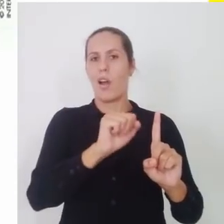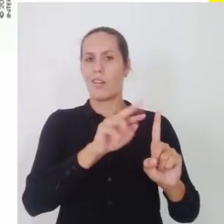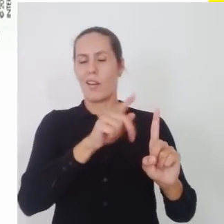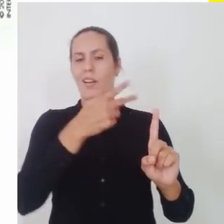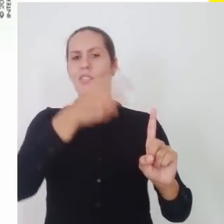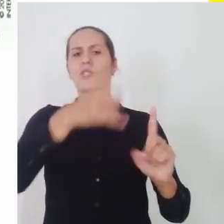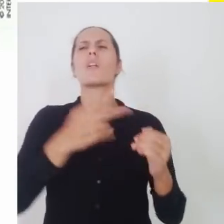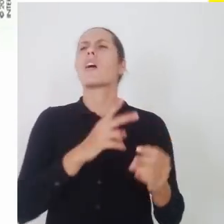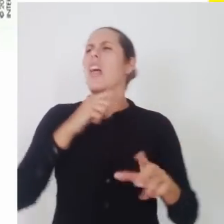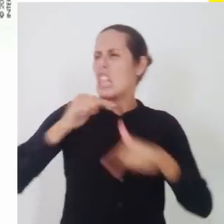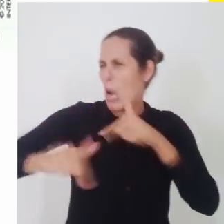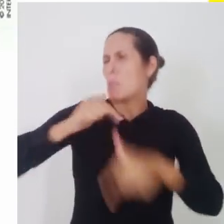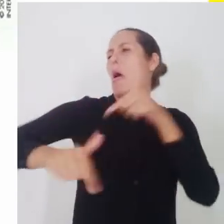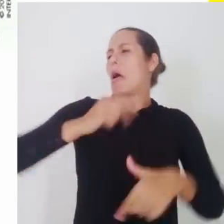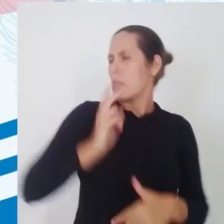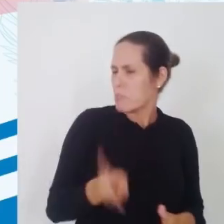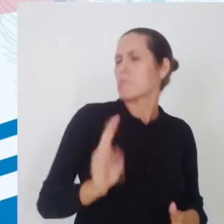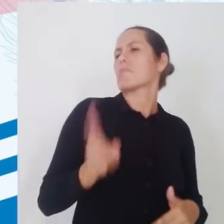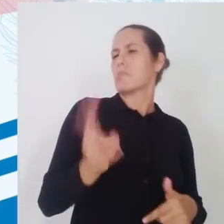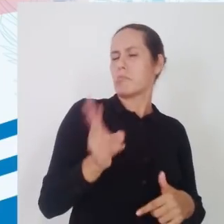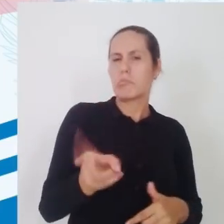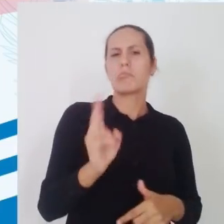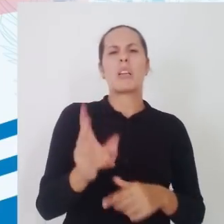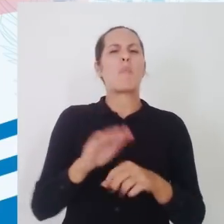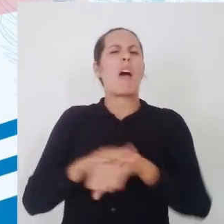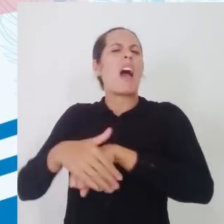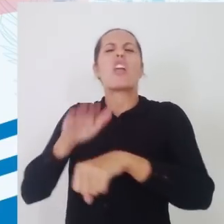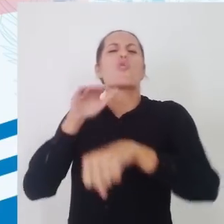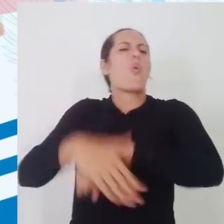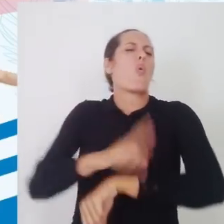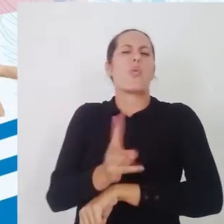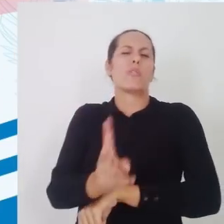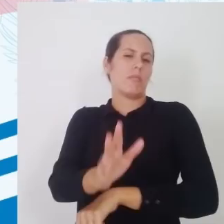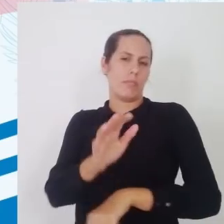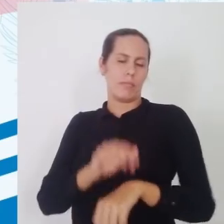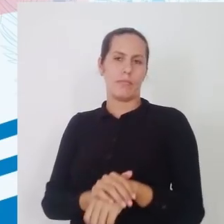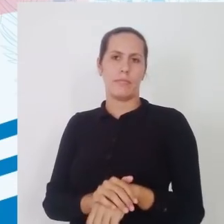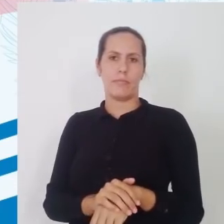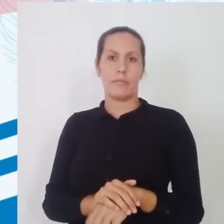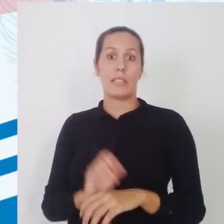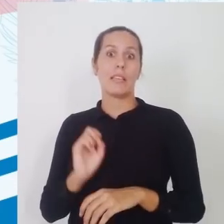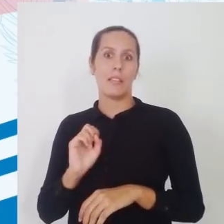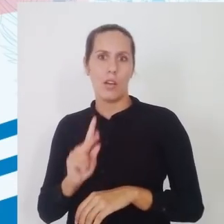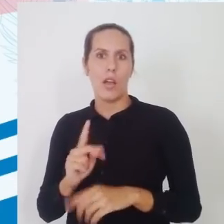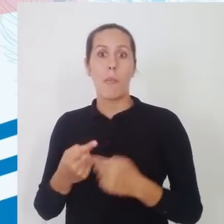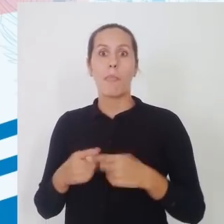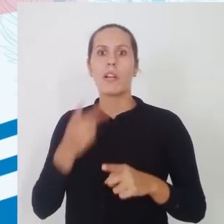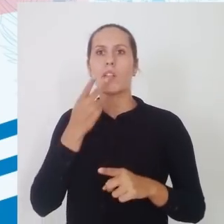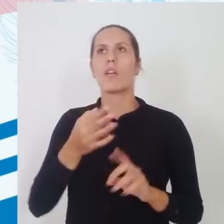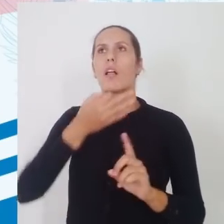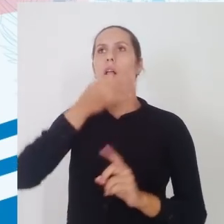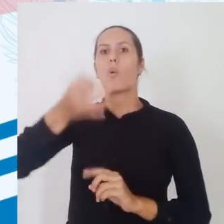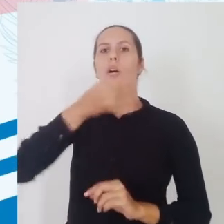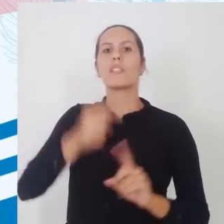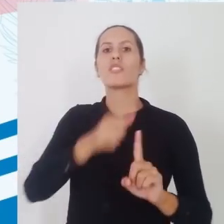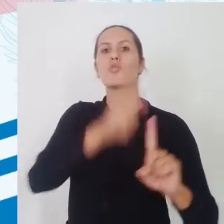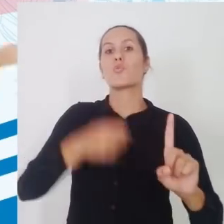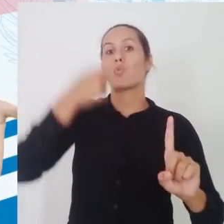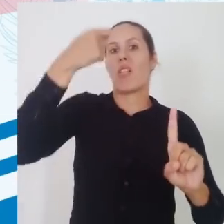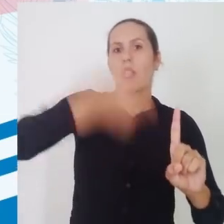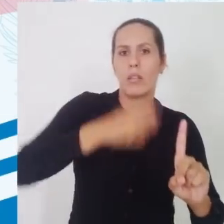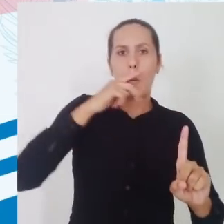só faça à noite. Certo? Mas ele não faz uma crítica ao machismo do Agar de